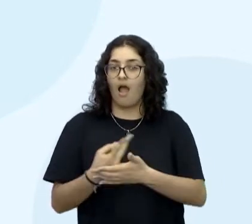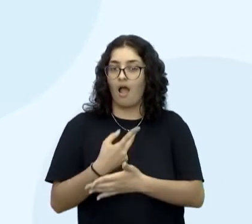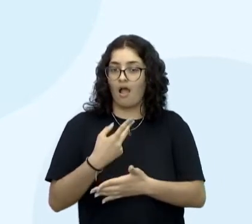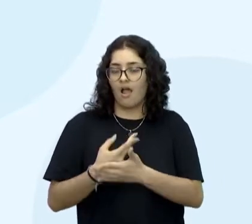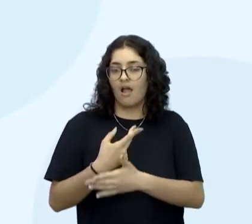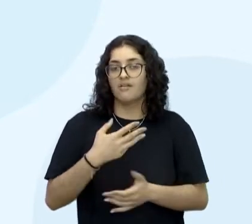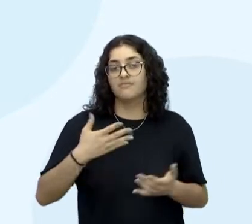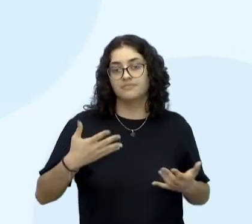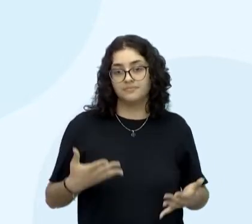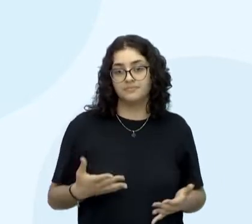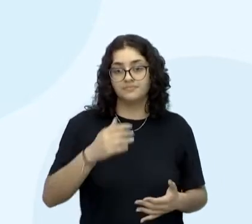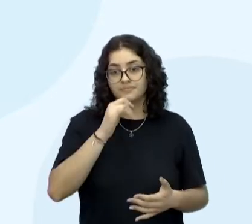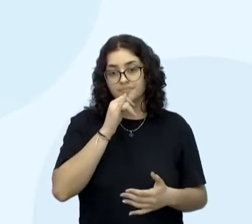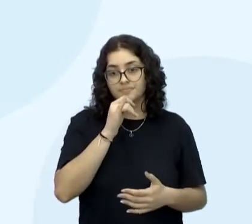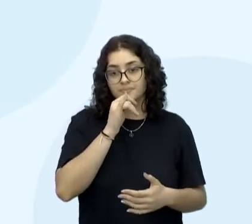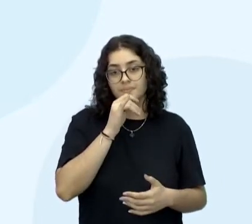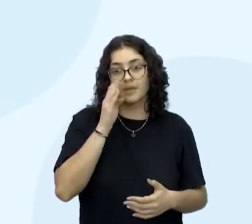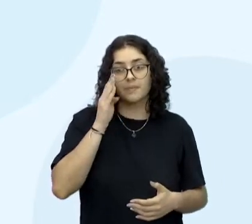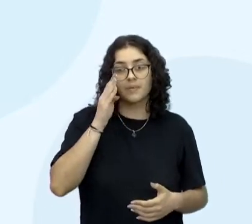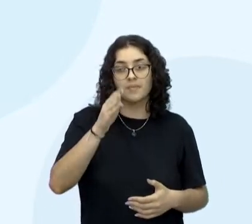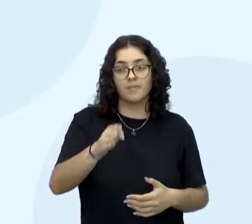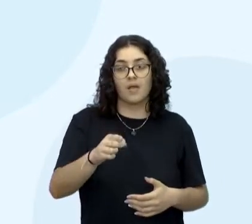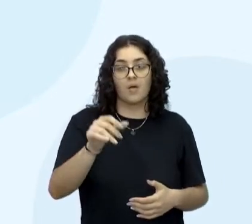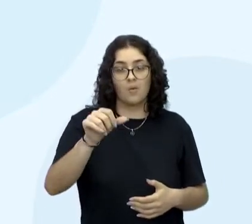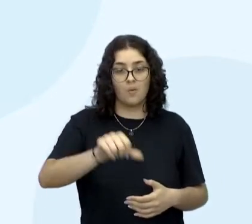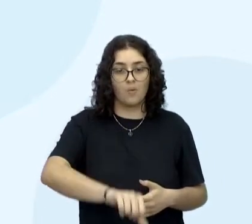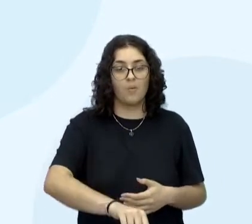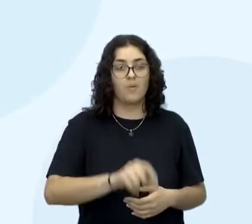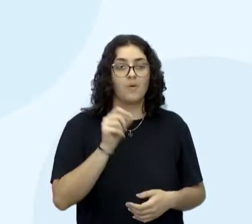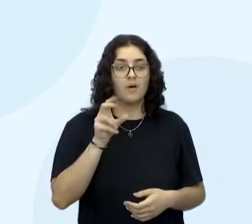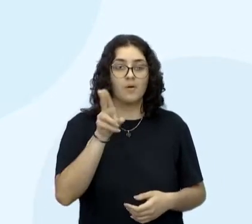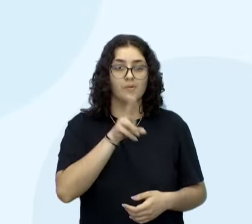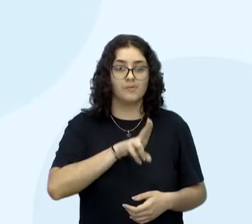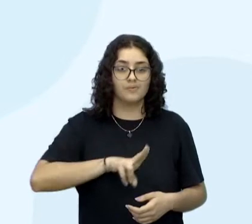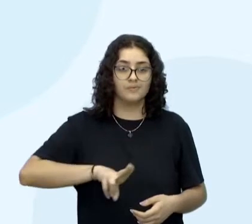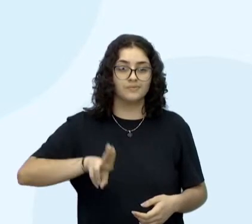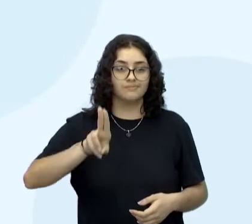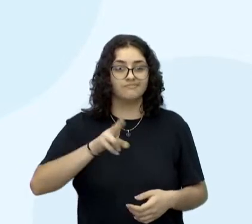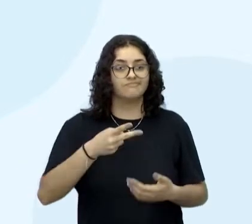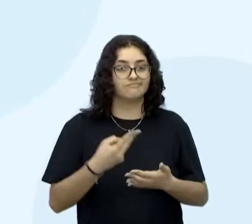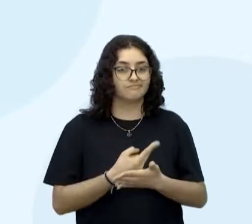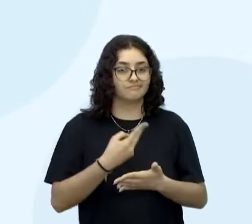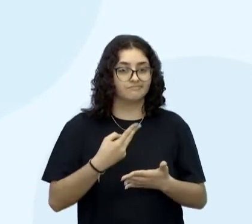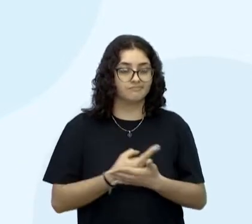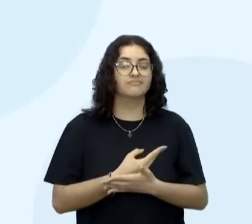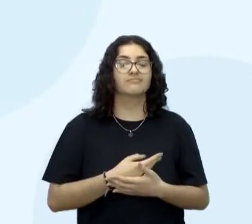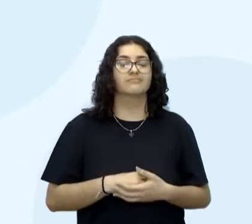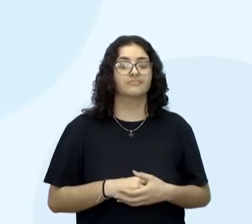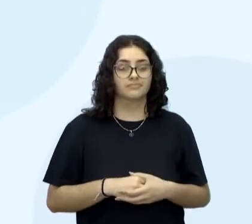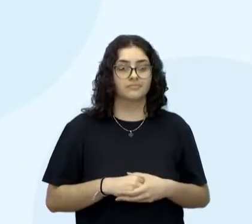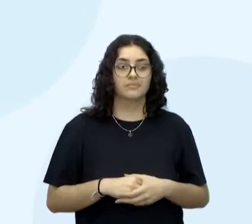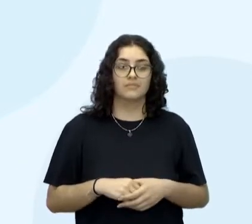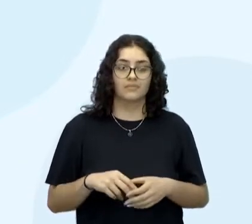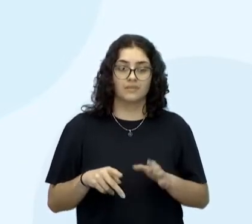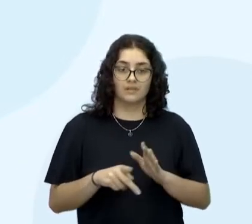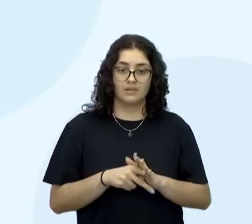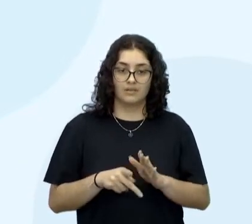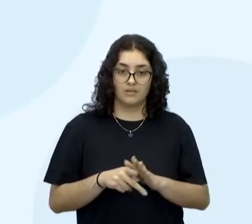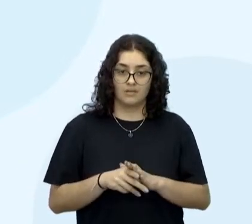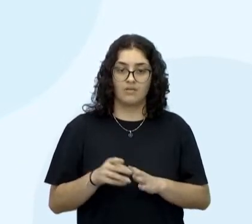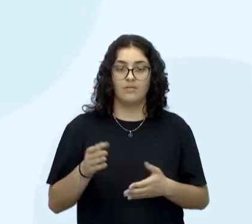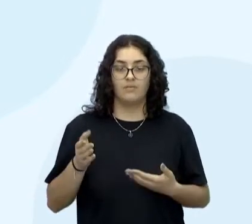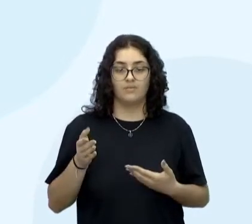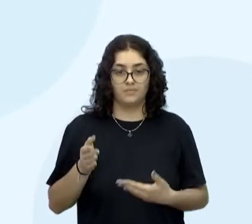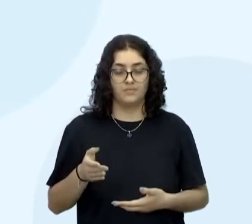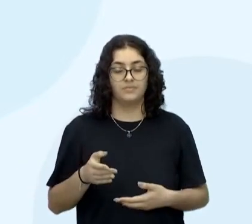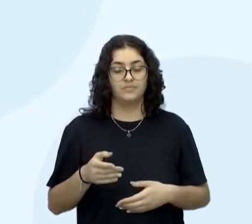sua vez, os principais vilões, que são a utilização indiscriminada desses defensivos